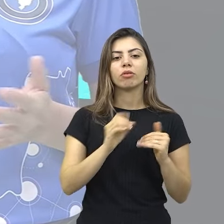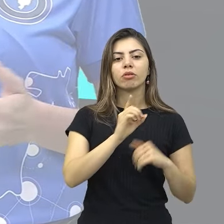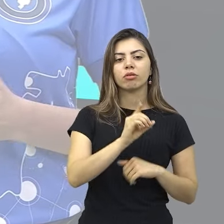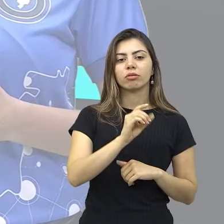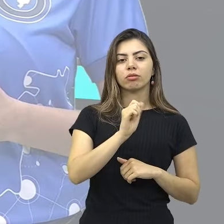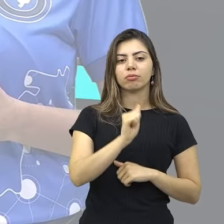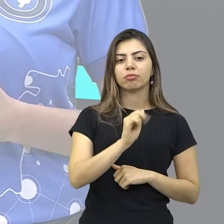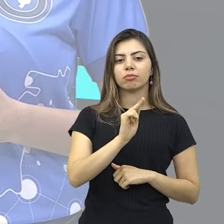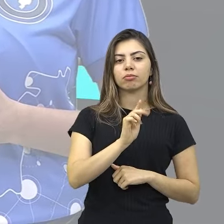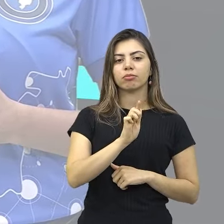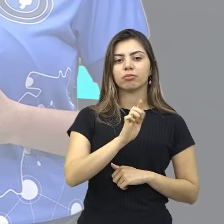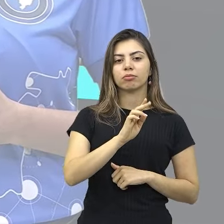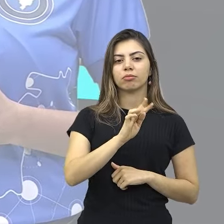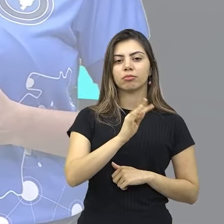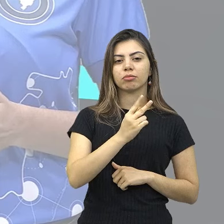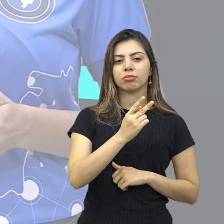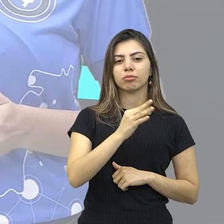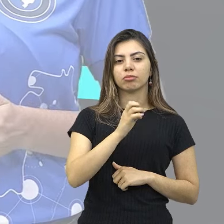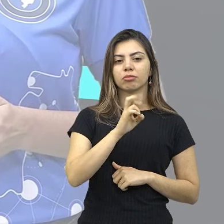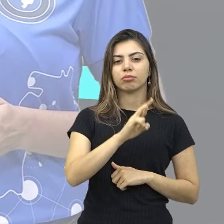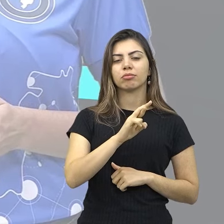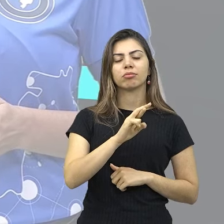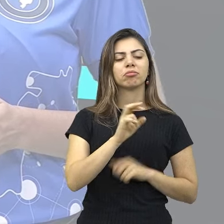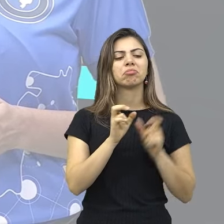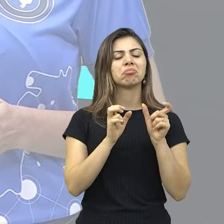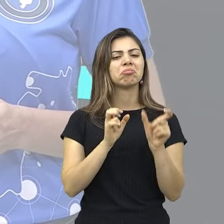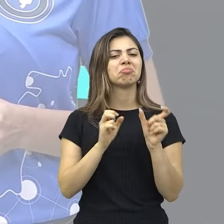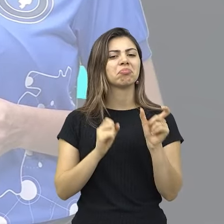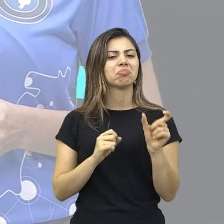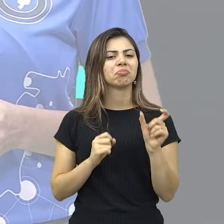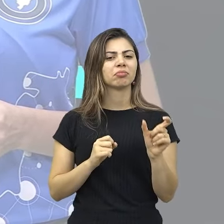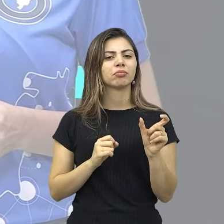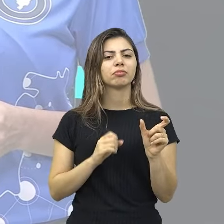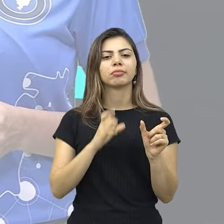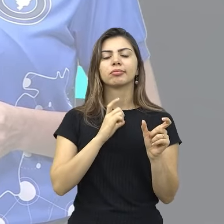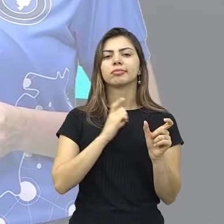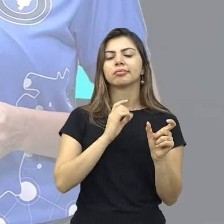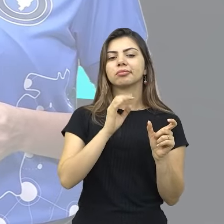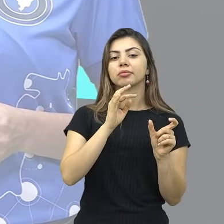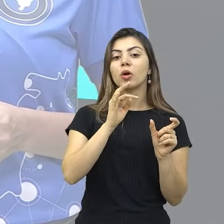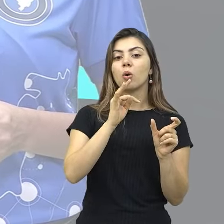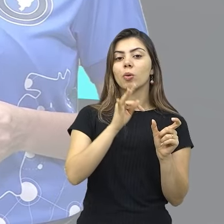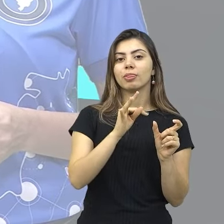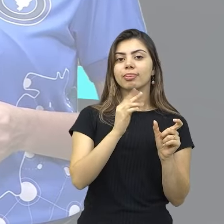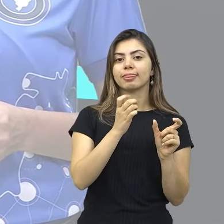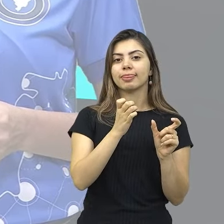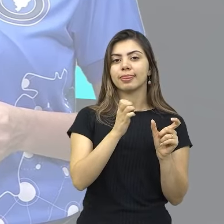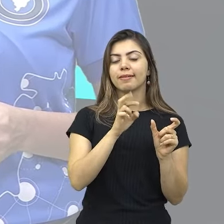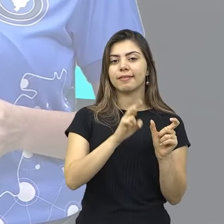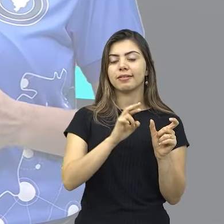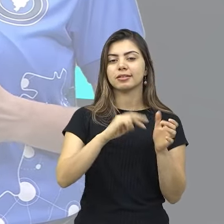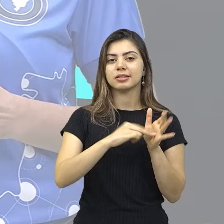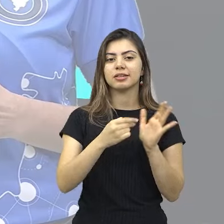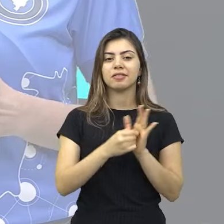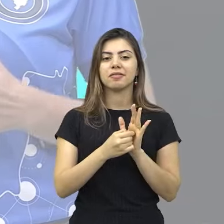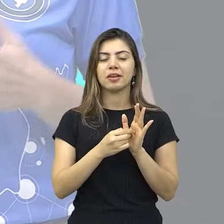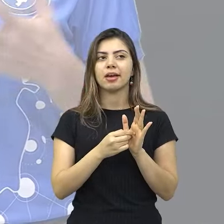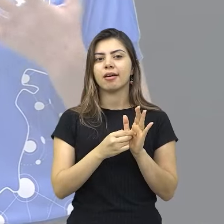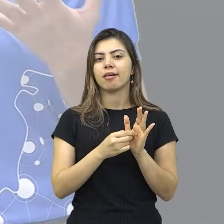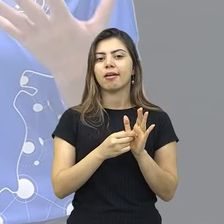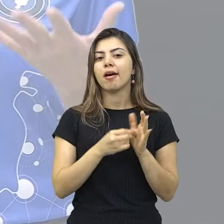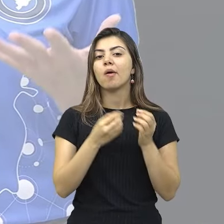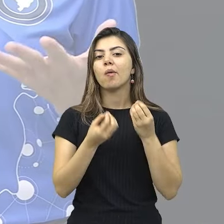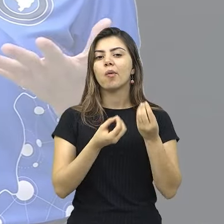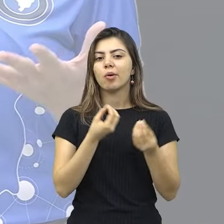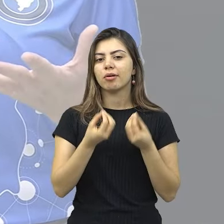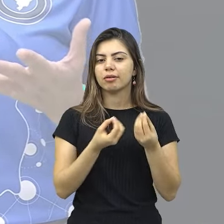Daughter, daughter. Esse T ali no final tem som de R, por isso que foi esse R no final, certo?